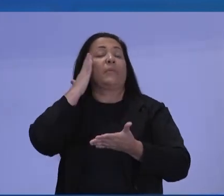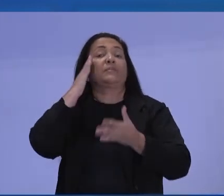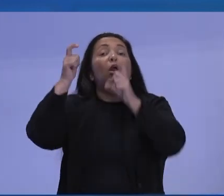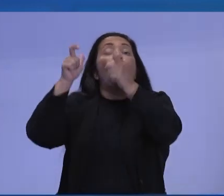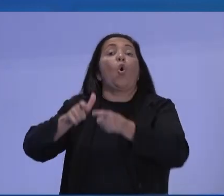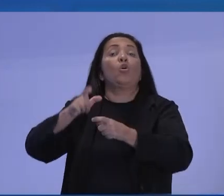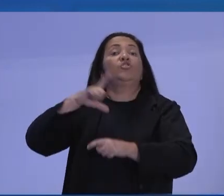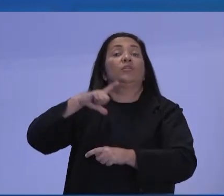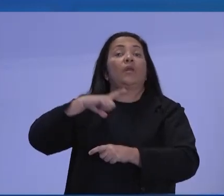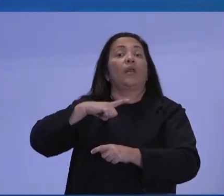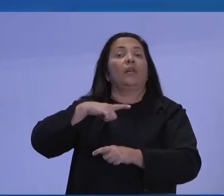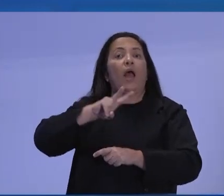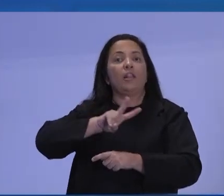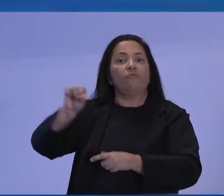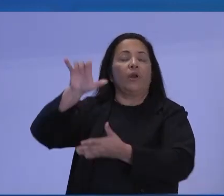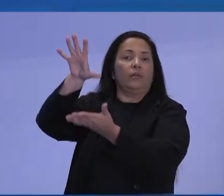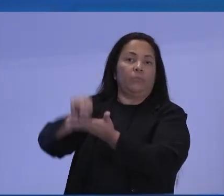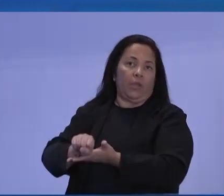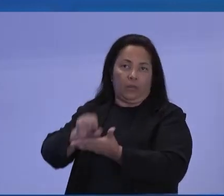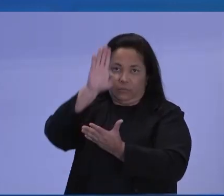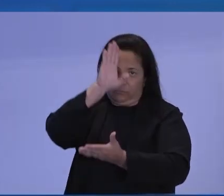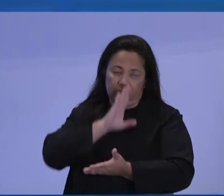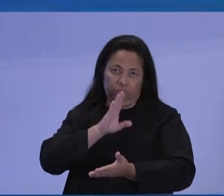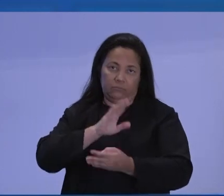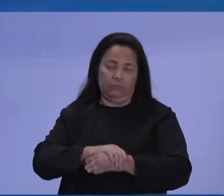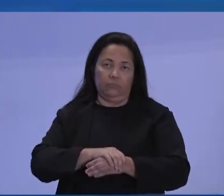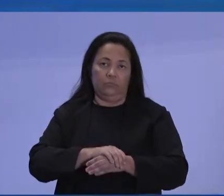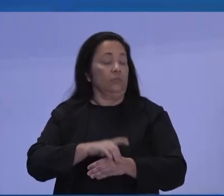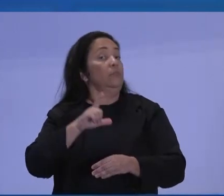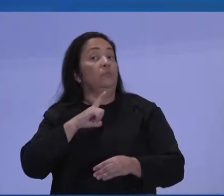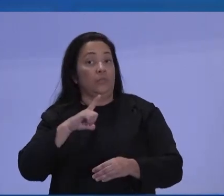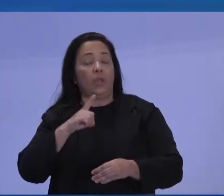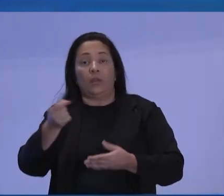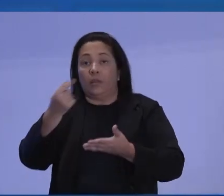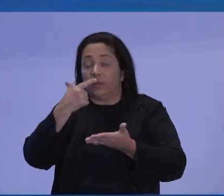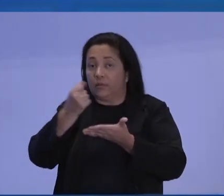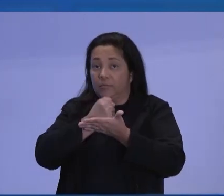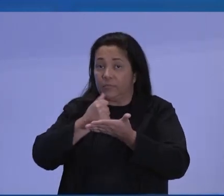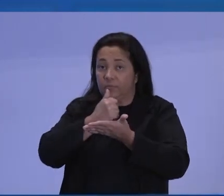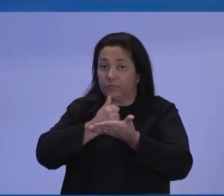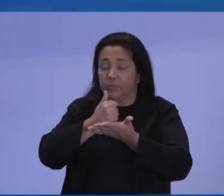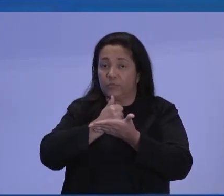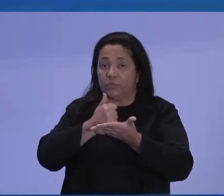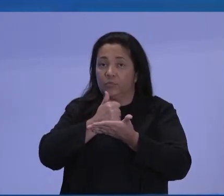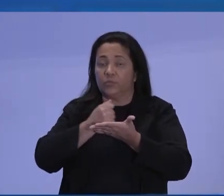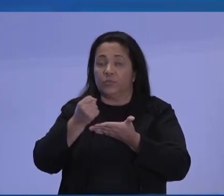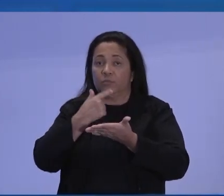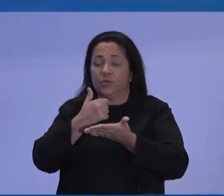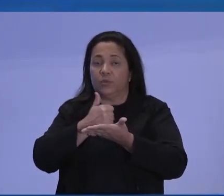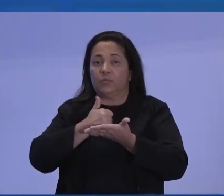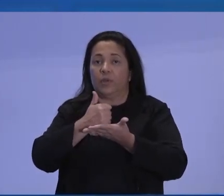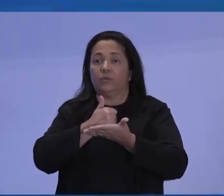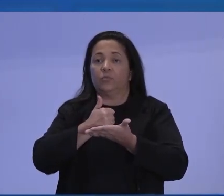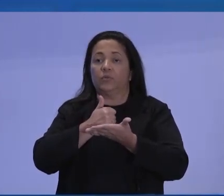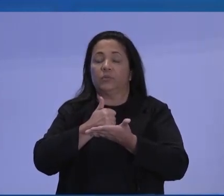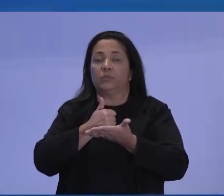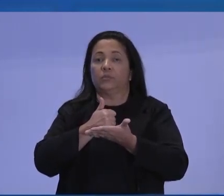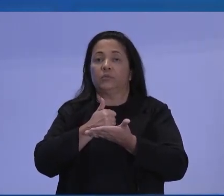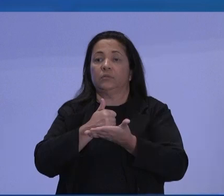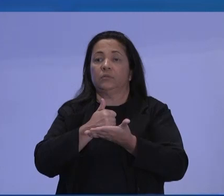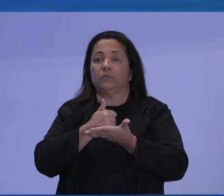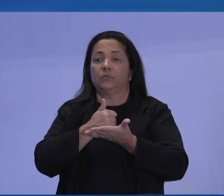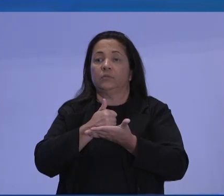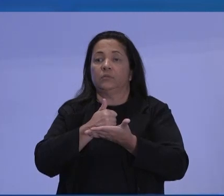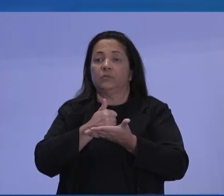estarão dispensando esse medicamento. Inclusive, para medicamentos que necessitam